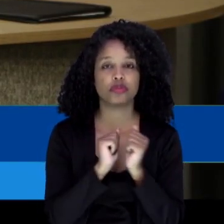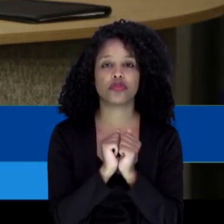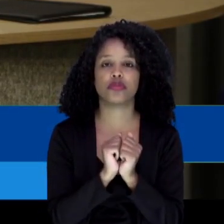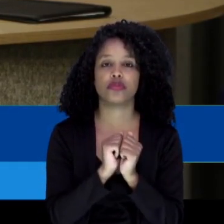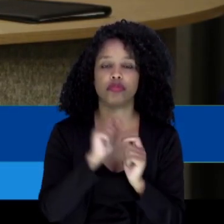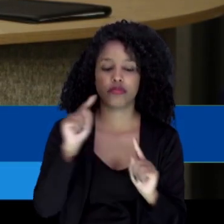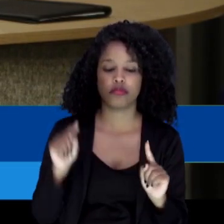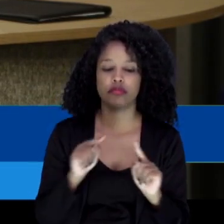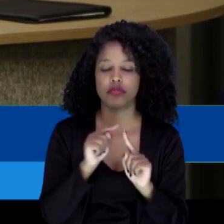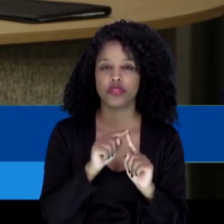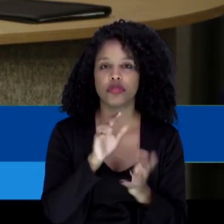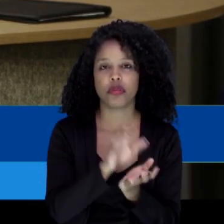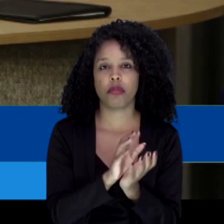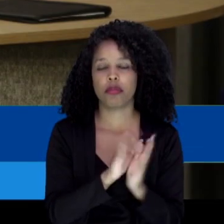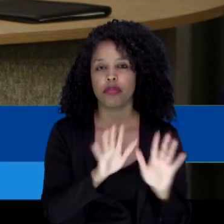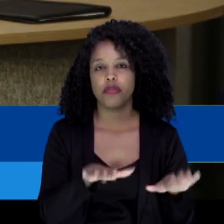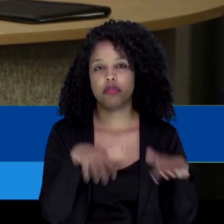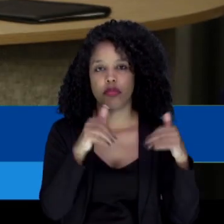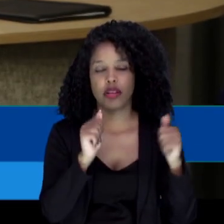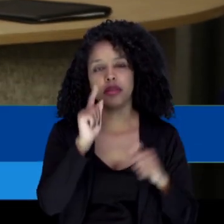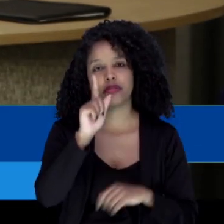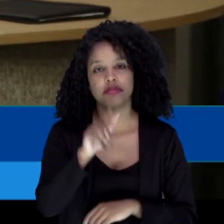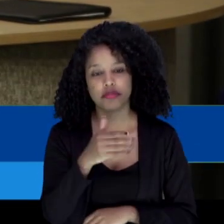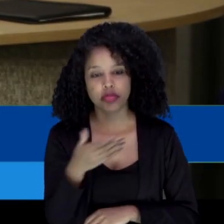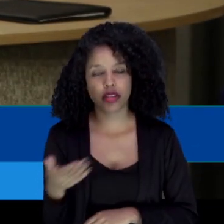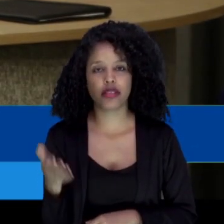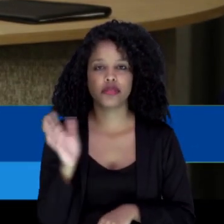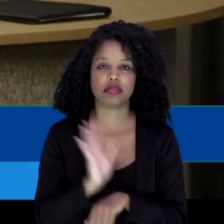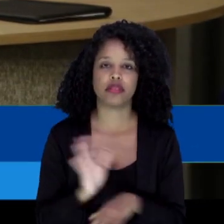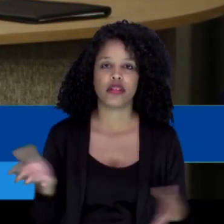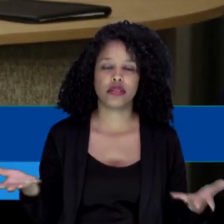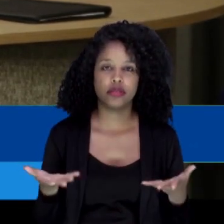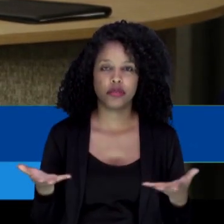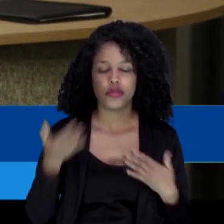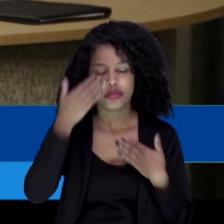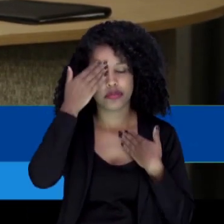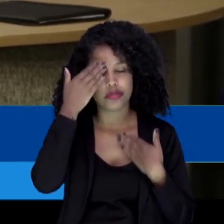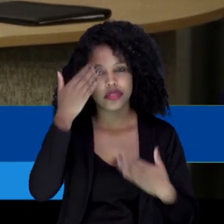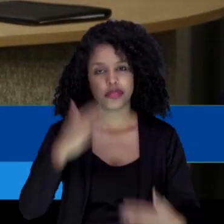Pernambuco era isso que eu tinha para esta tarde senhor presidente Muito obrigado